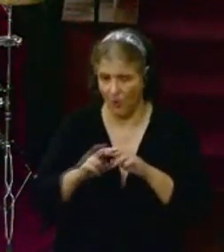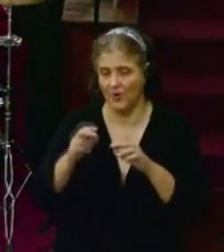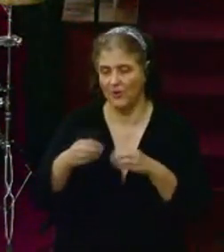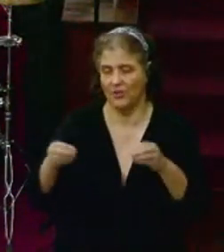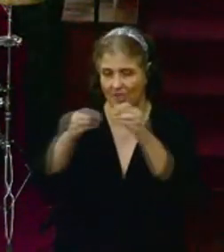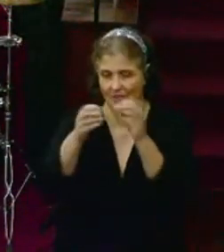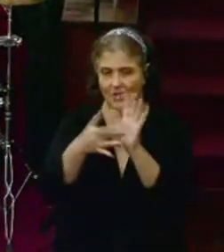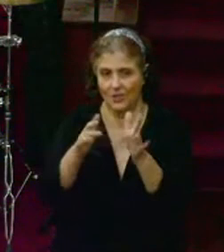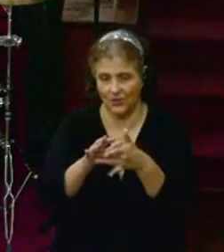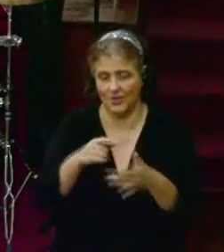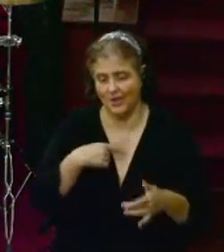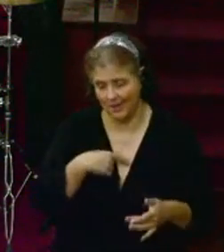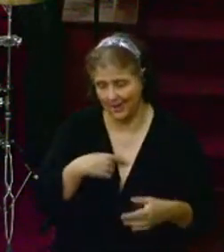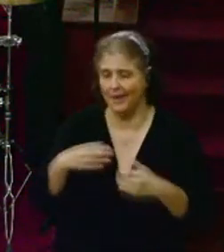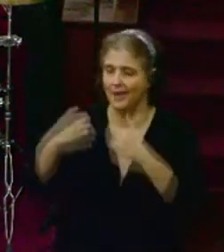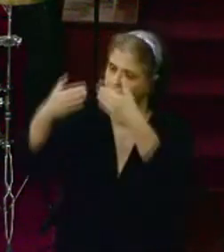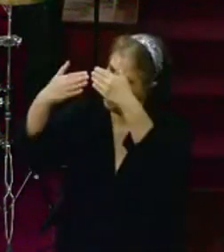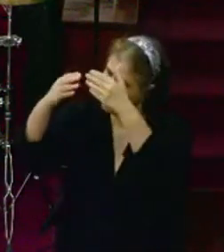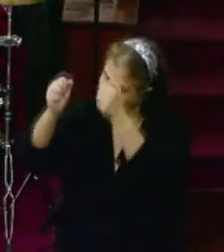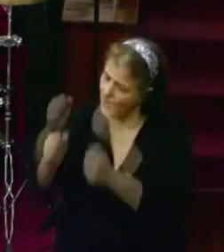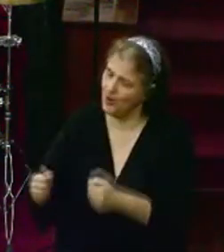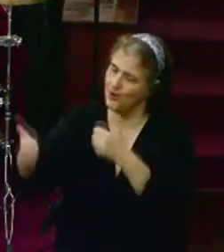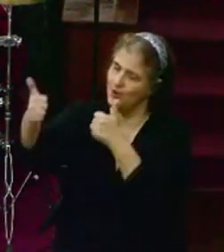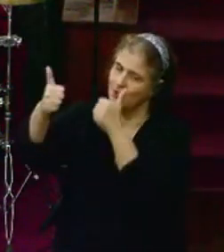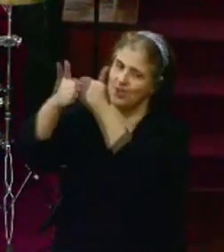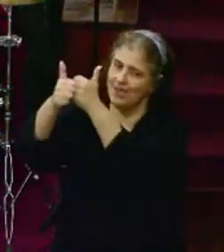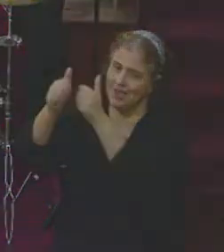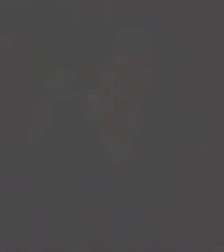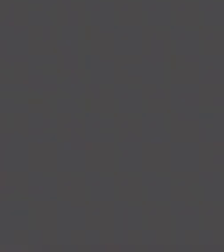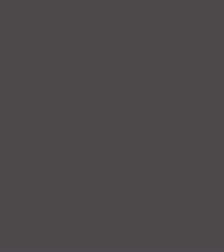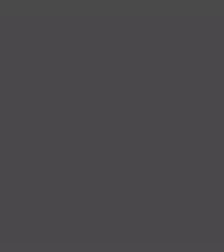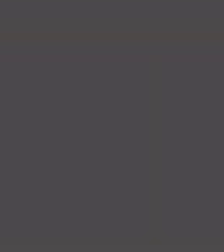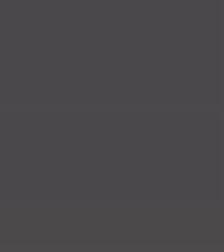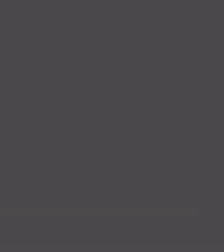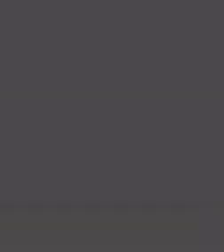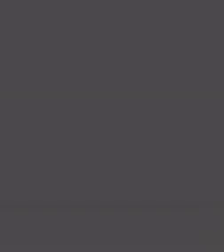dele, porque pelas suas pisaduras nós fomos sarados.